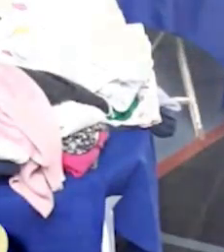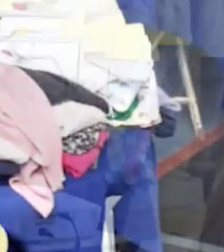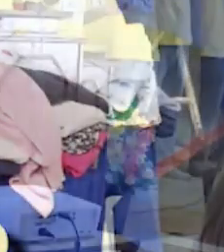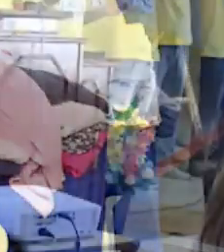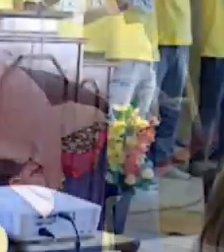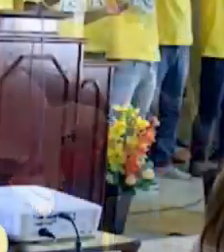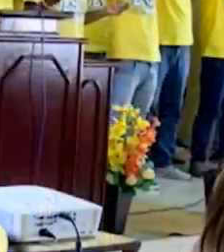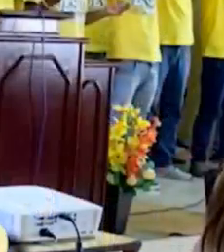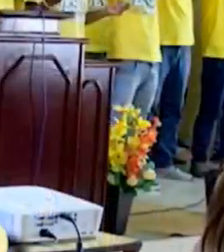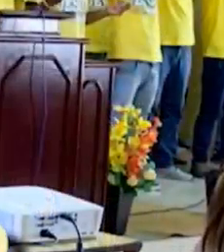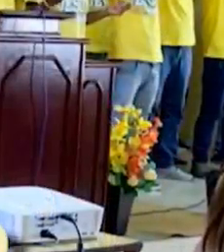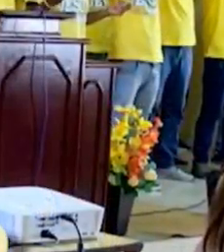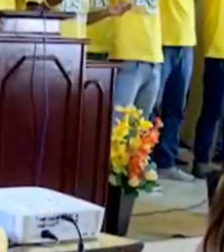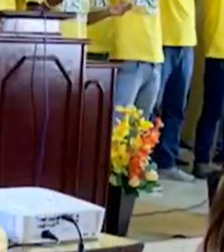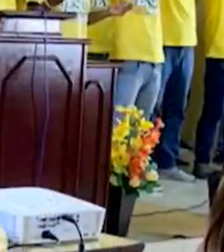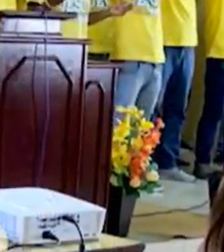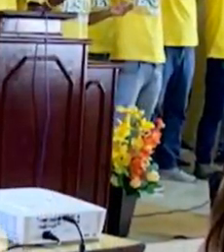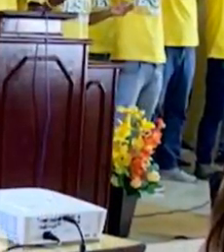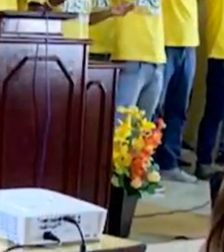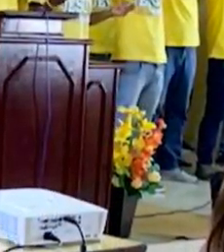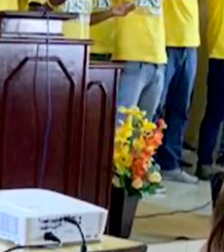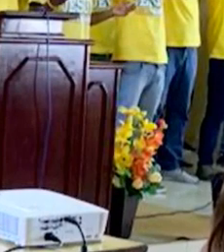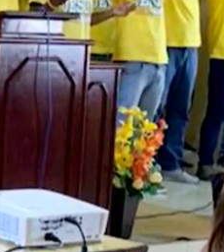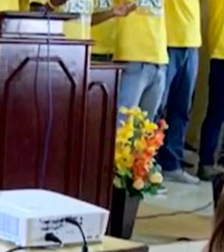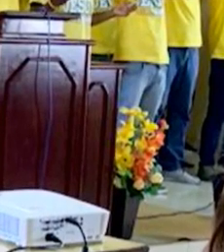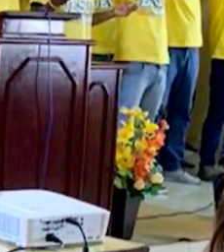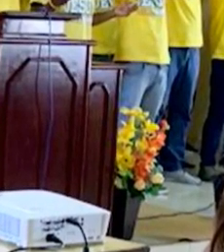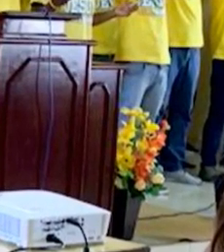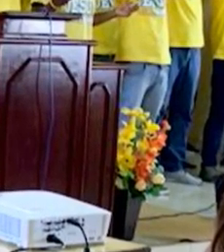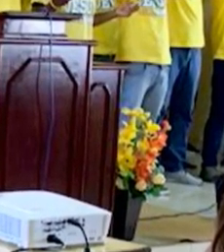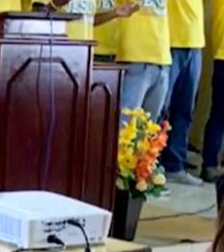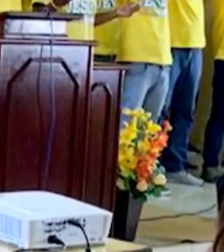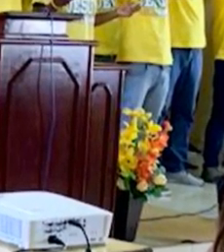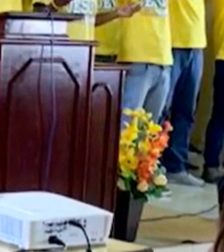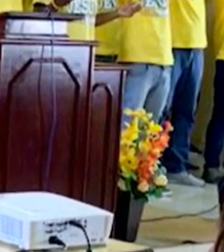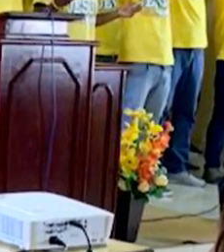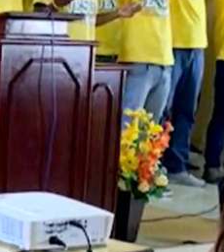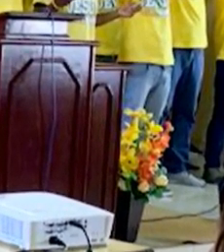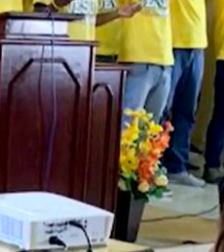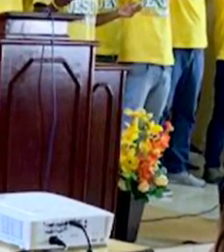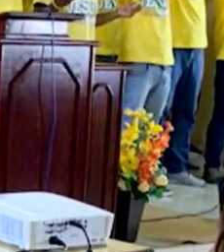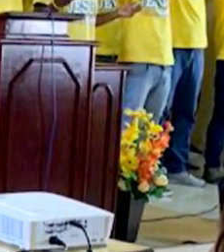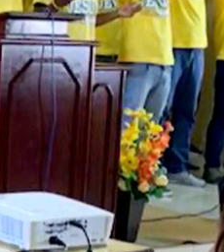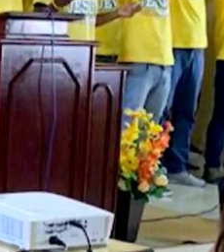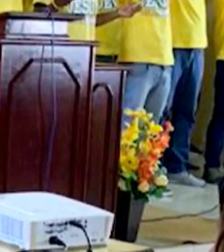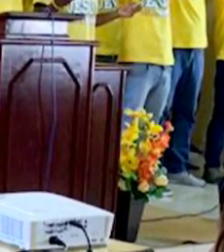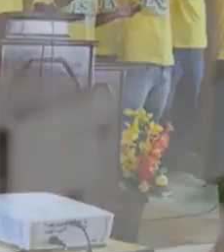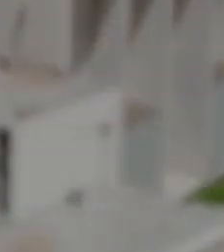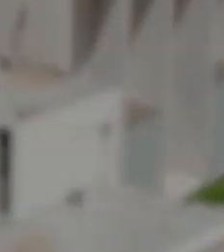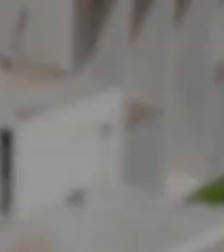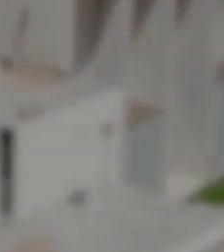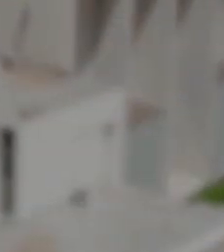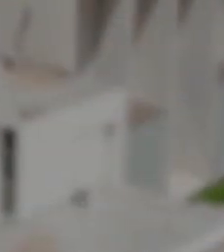projeto Cristolândia e à construção do templo em Riacho Fundo 2.